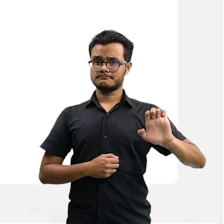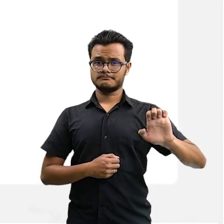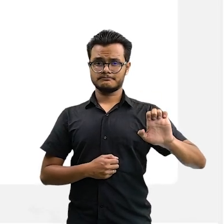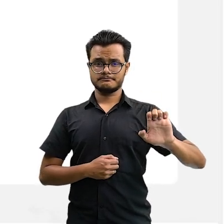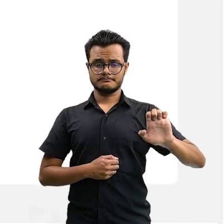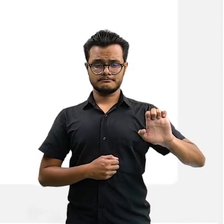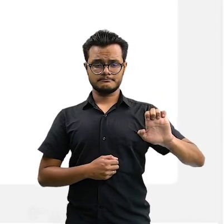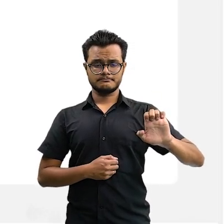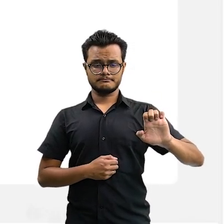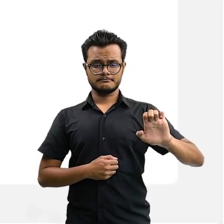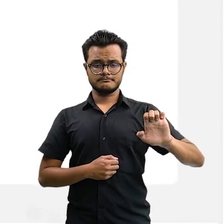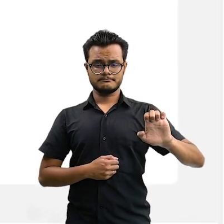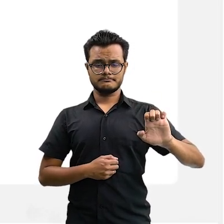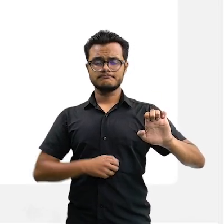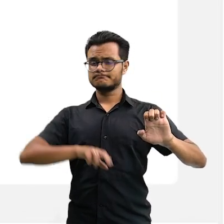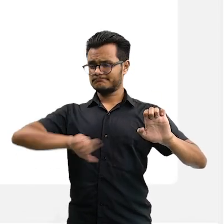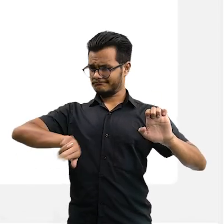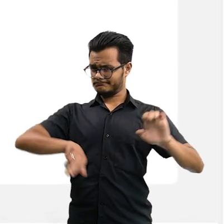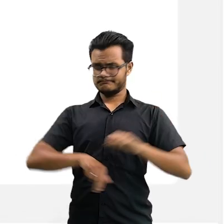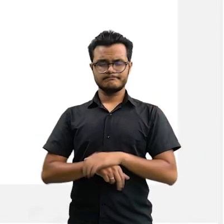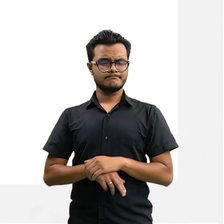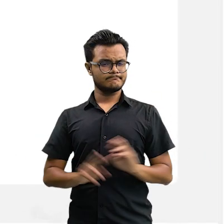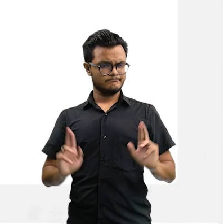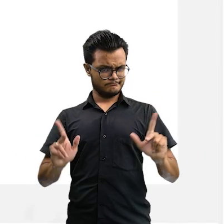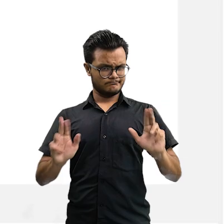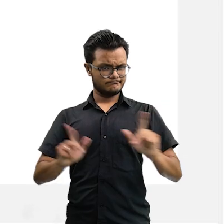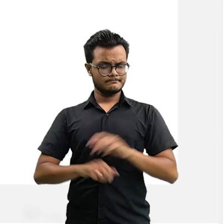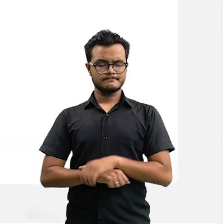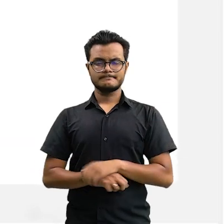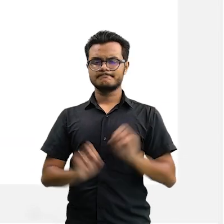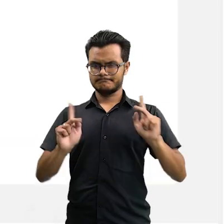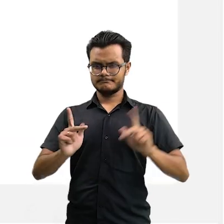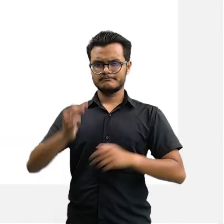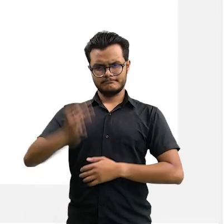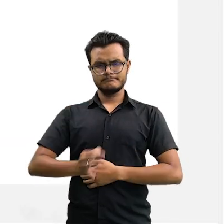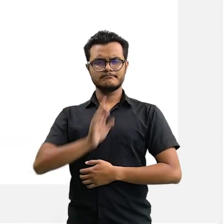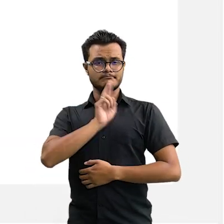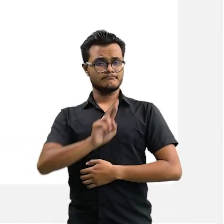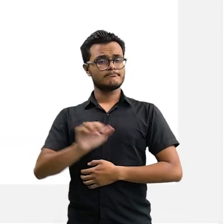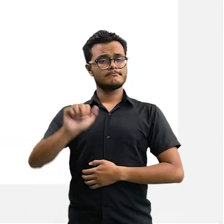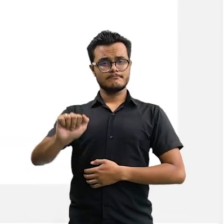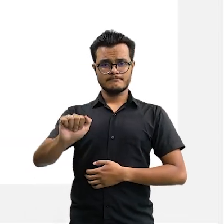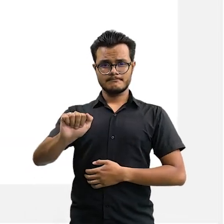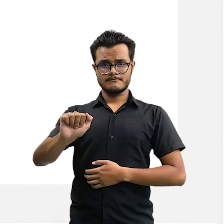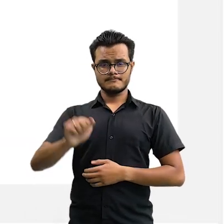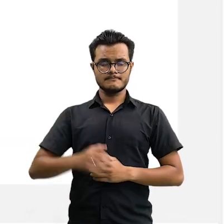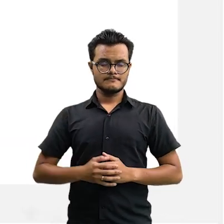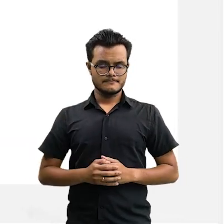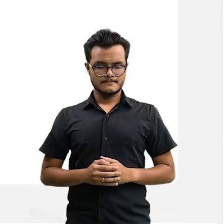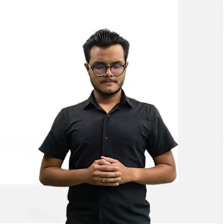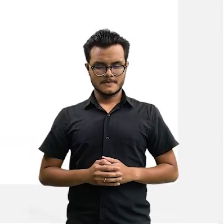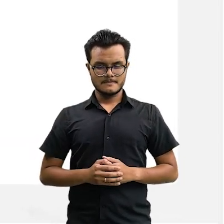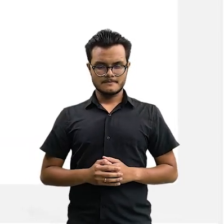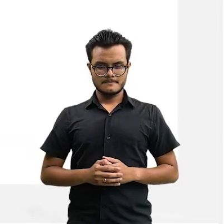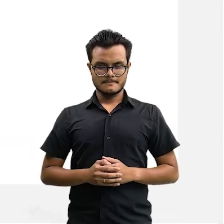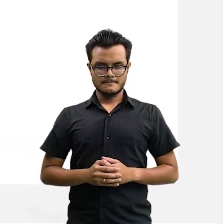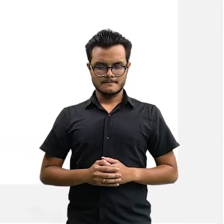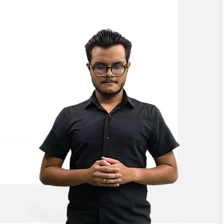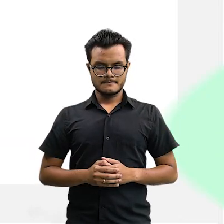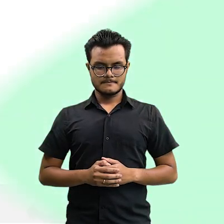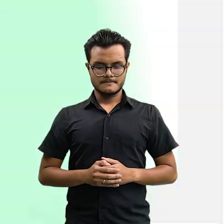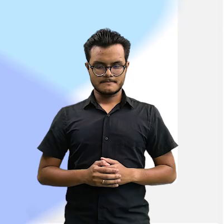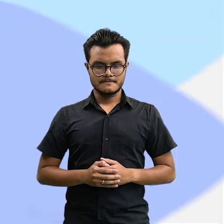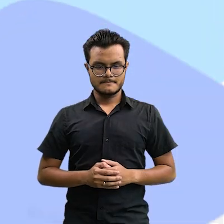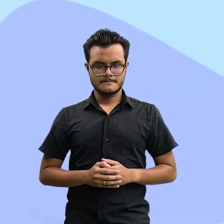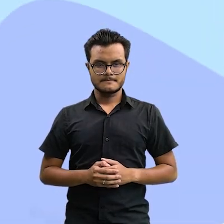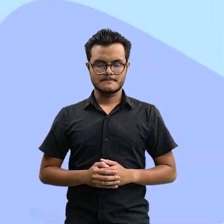pulmonares são filamentos respiratórios, não são estruturas, né, em forma de bolsa. Então, gente, a resposta é a letra A. A hemoglobina é uma proteína de